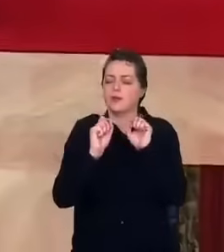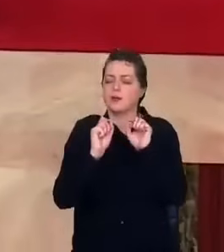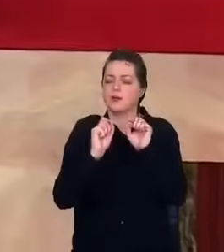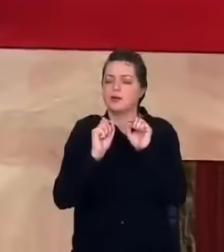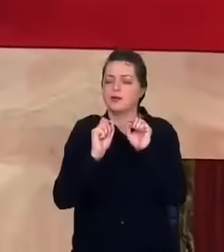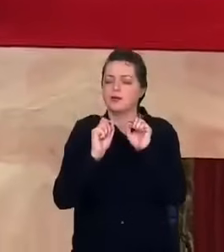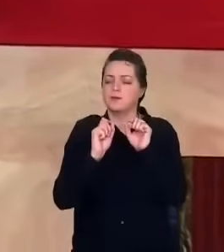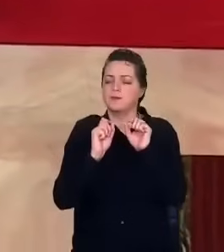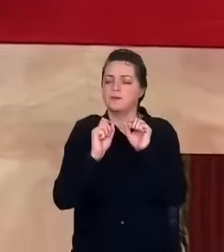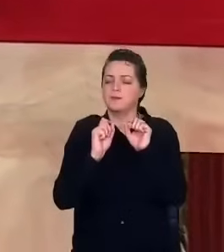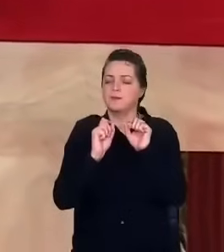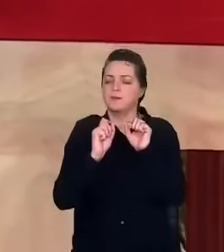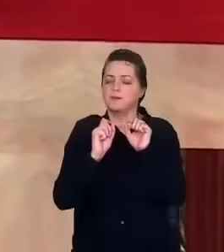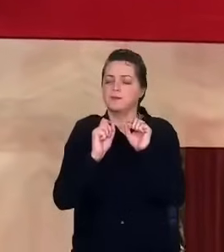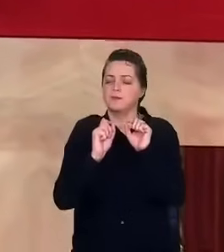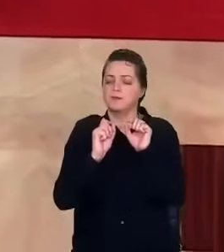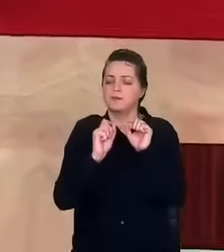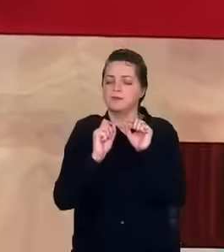venha